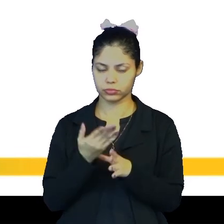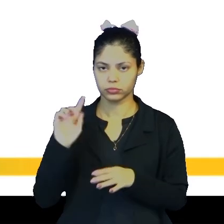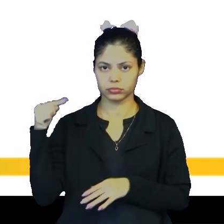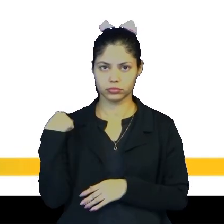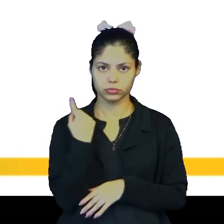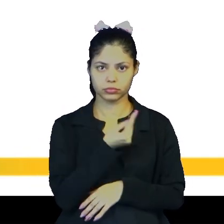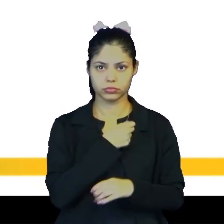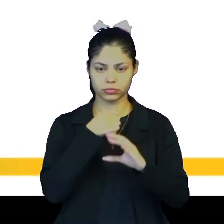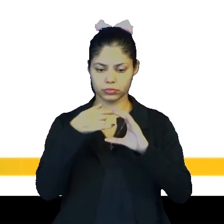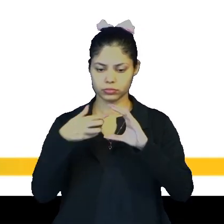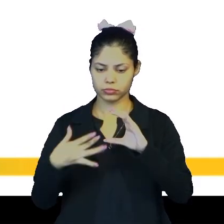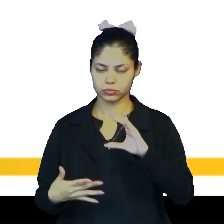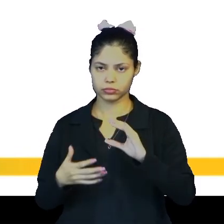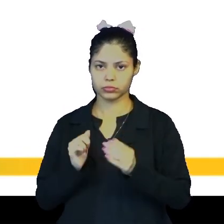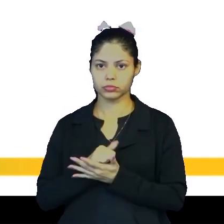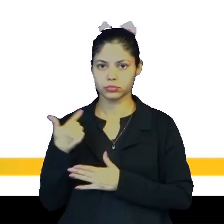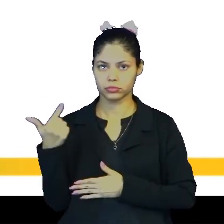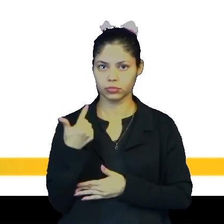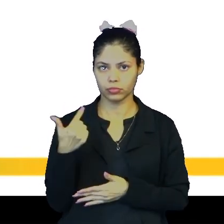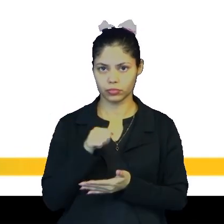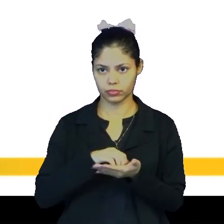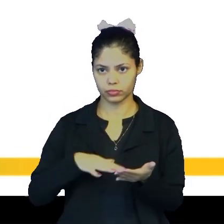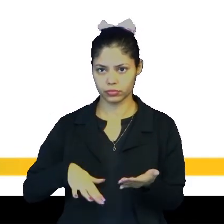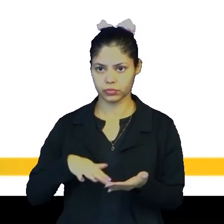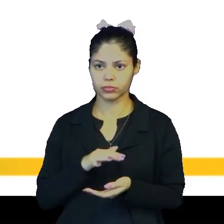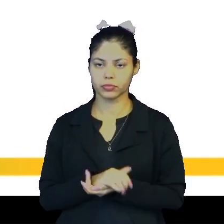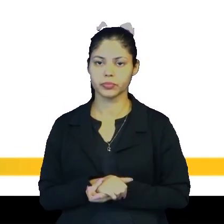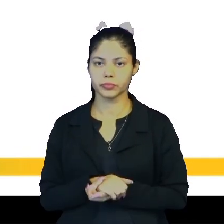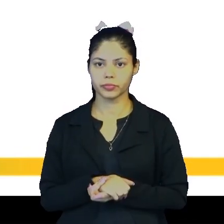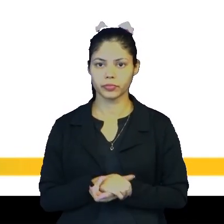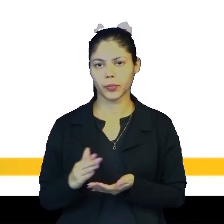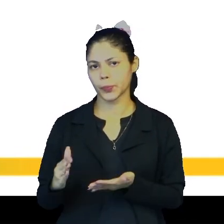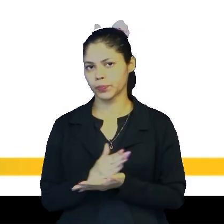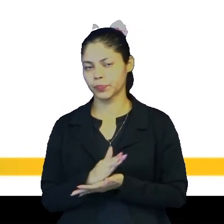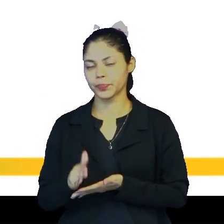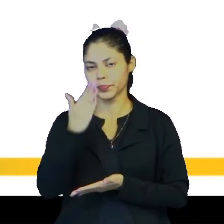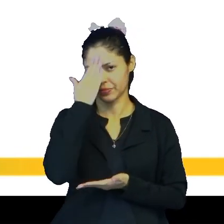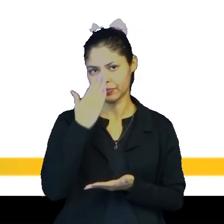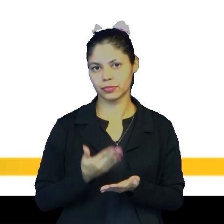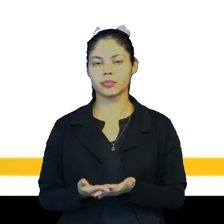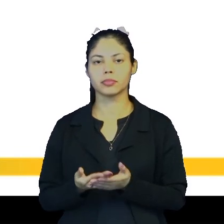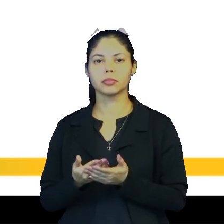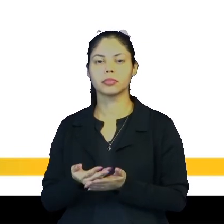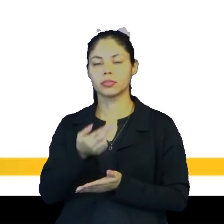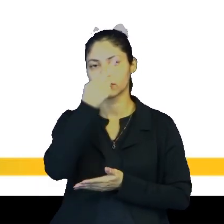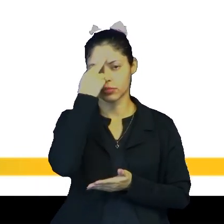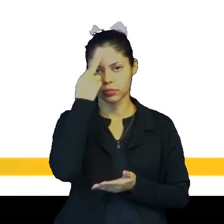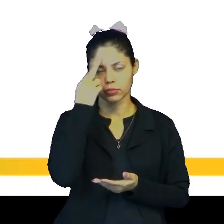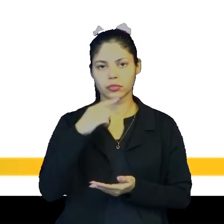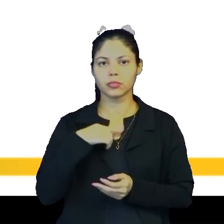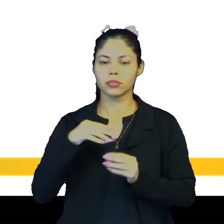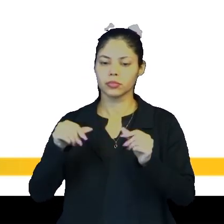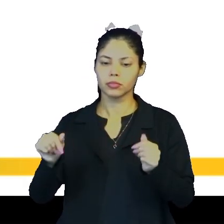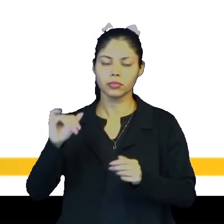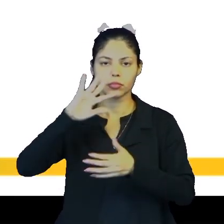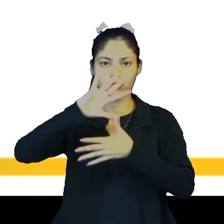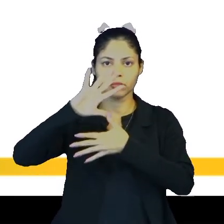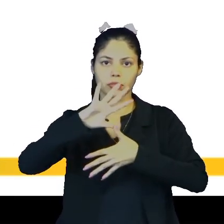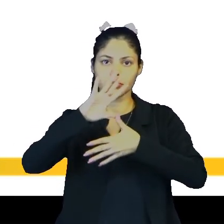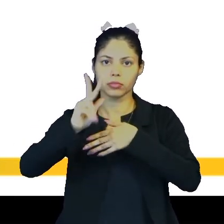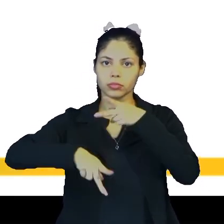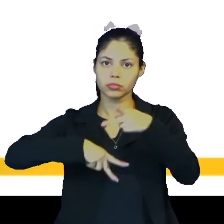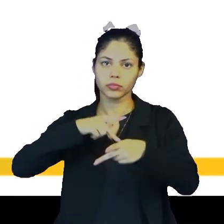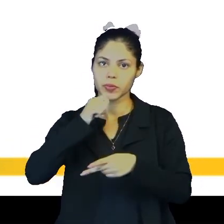nossa espécie. Vamos à questão 2. Alguns historiadores acreditam que as terras americanas começaram a